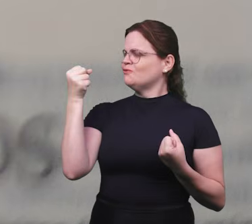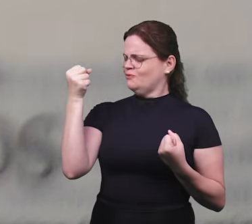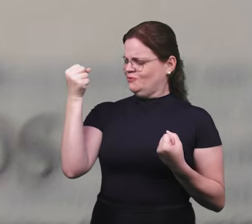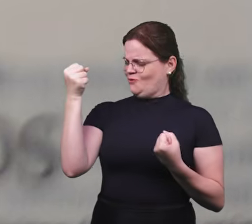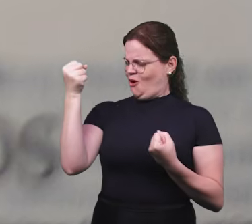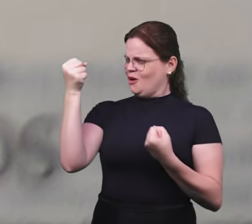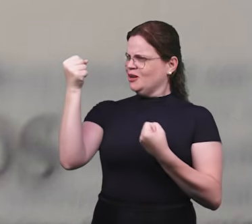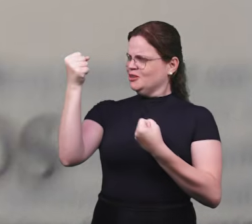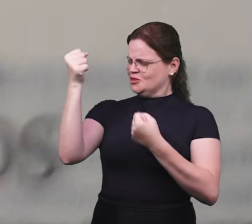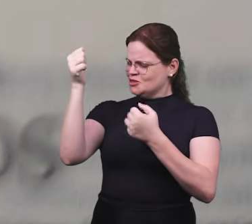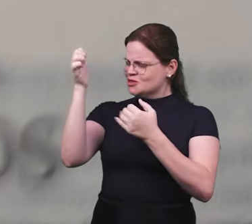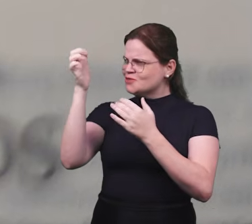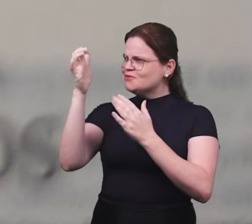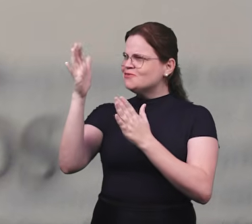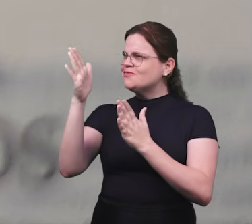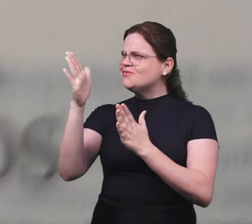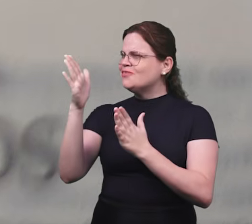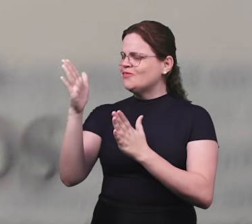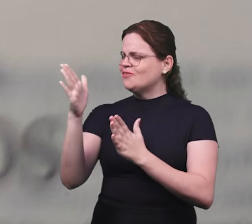com tua